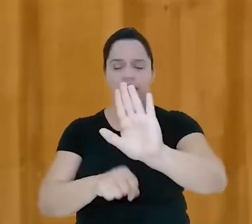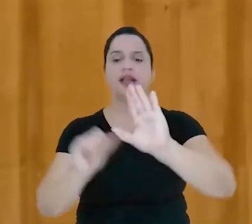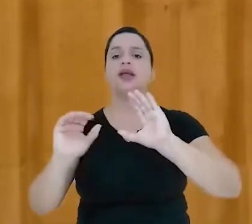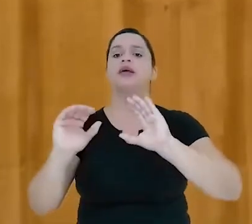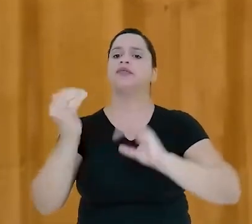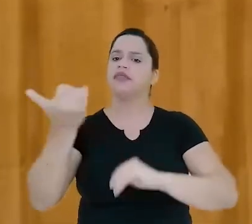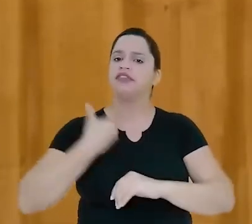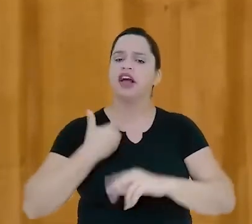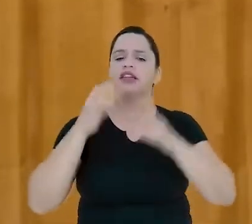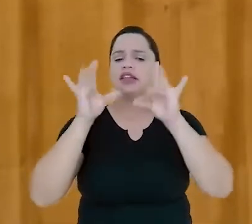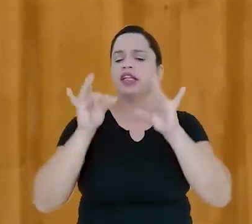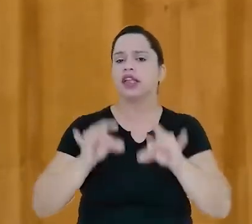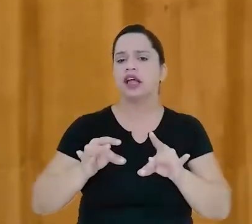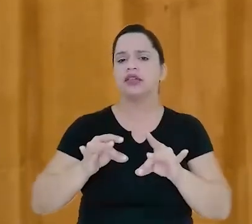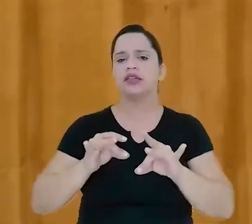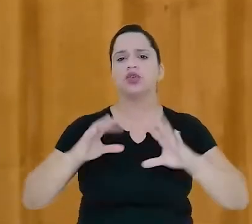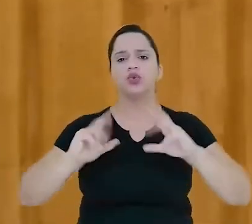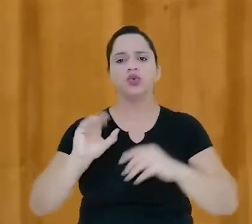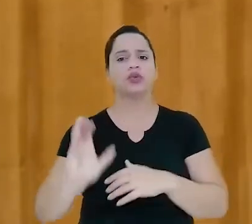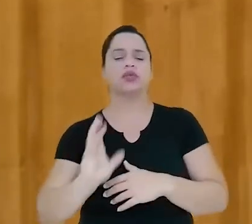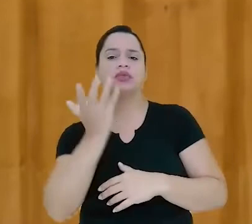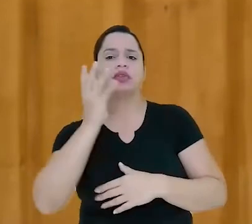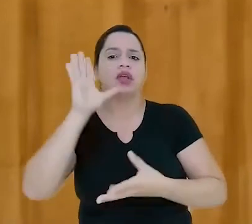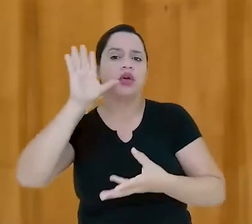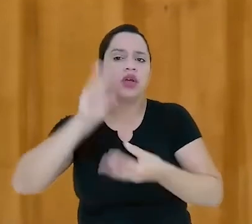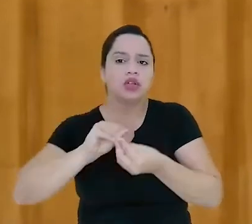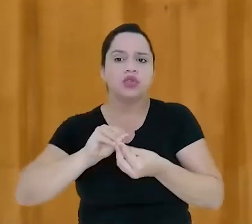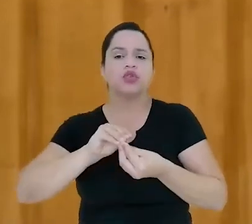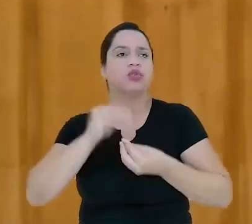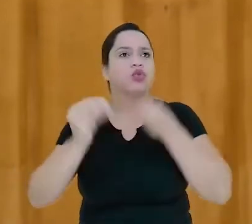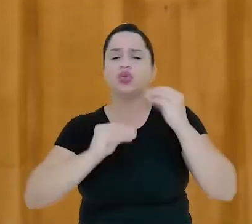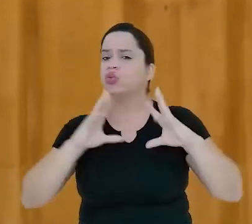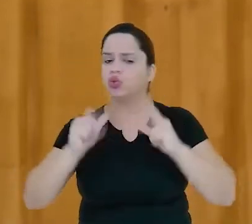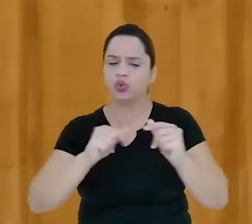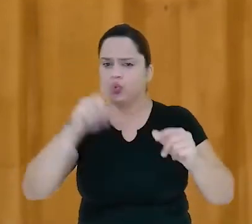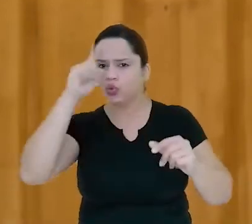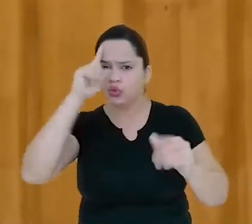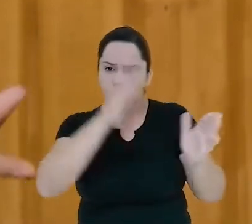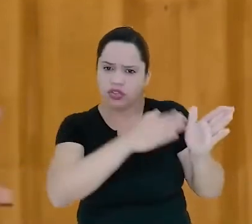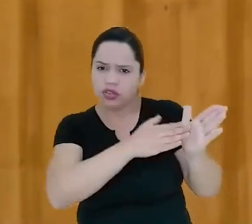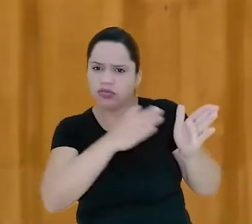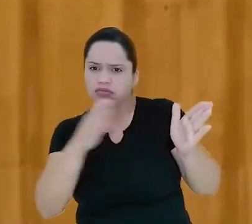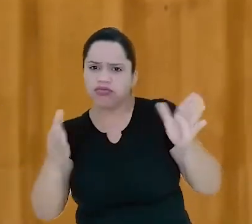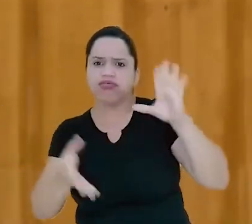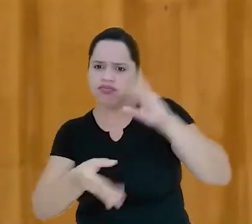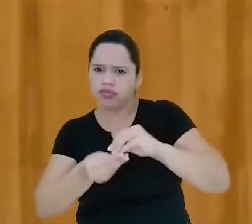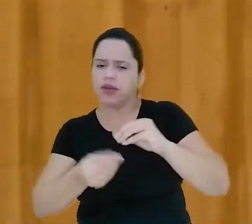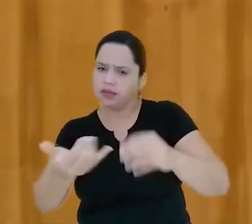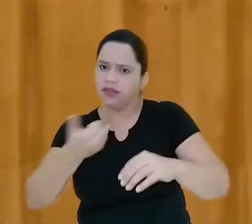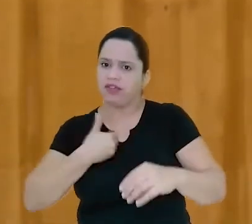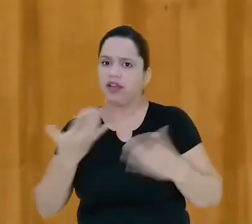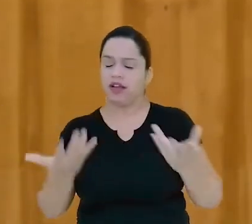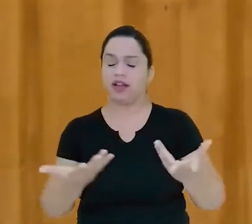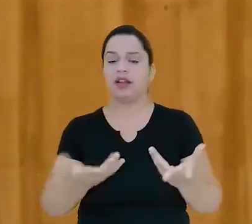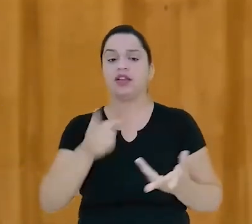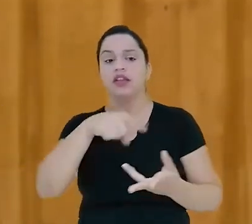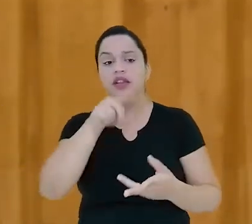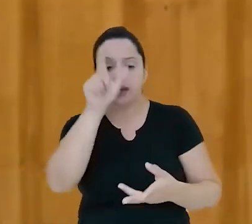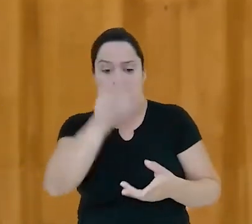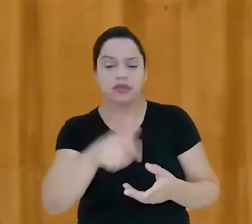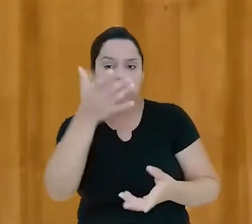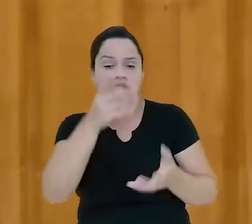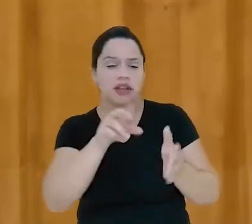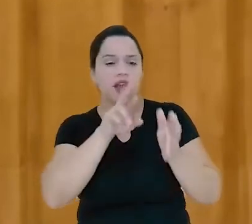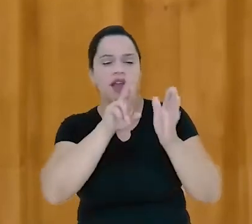Me detalhe o que está acontecendo. Faz um resumo do que está acontecendo. Do dia a dia, da pessoa que